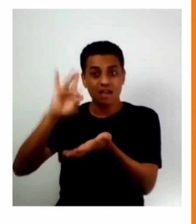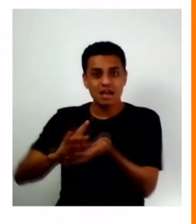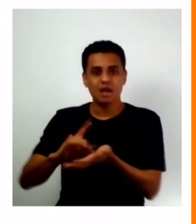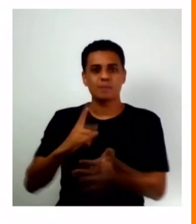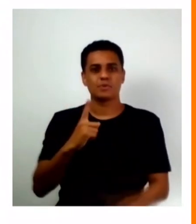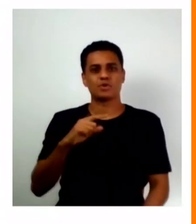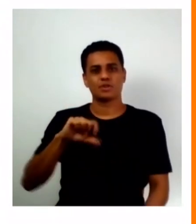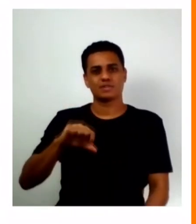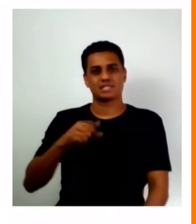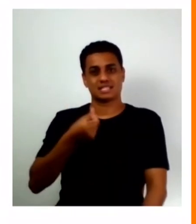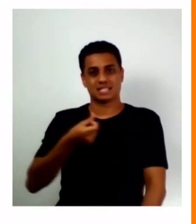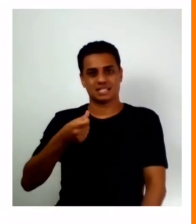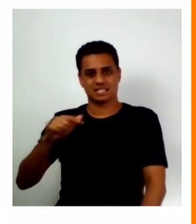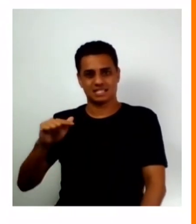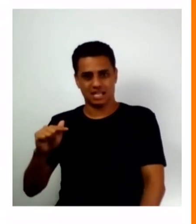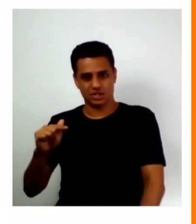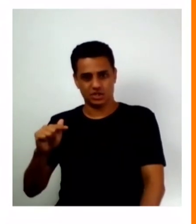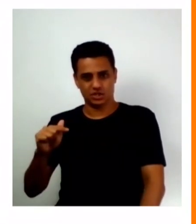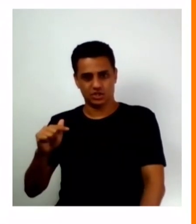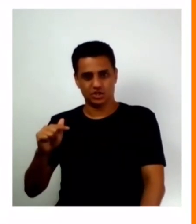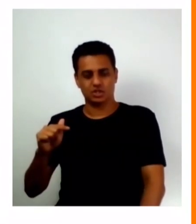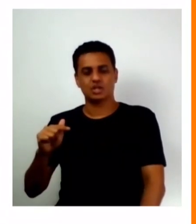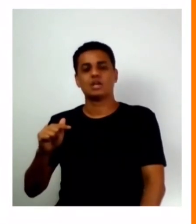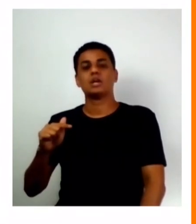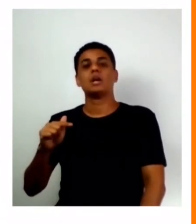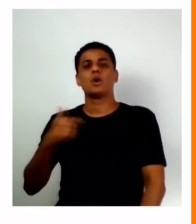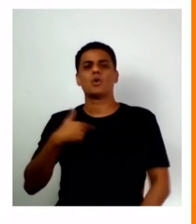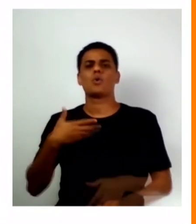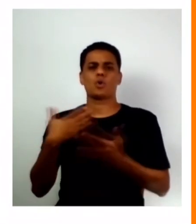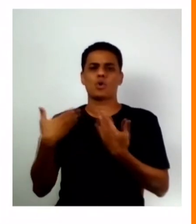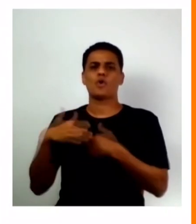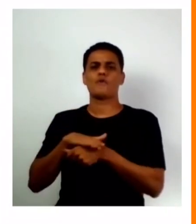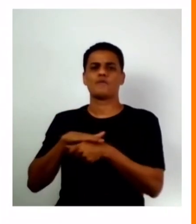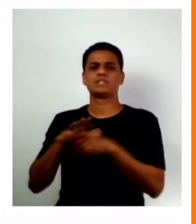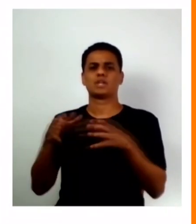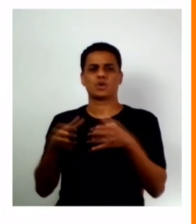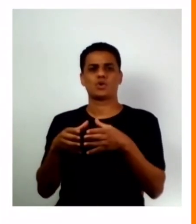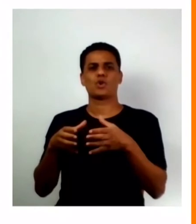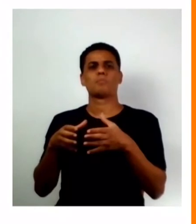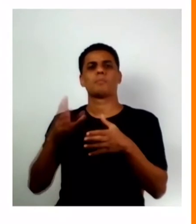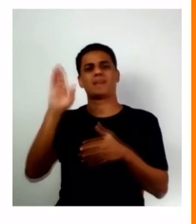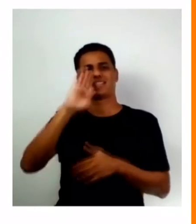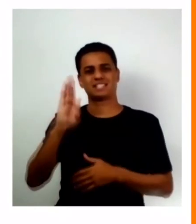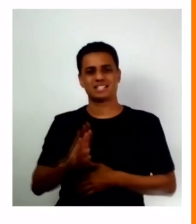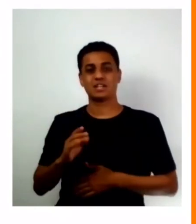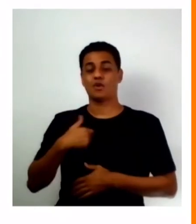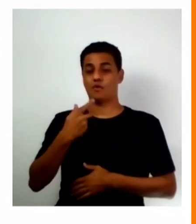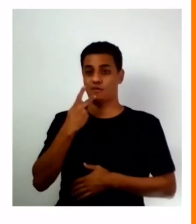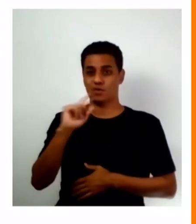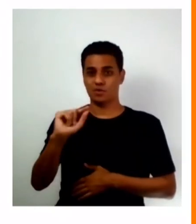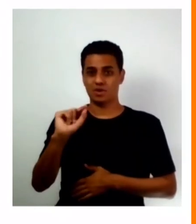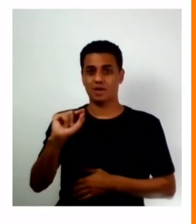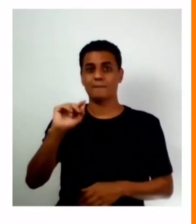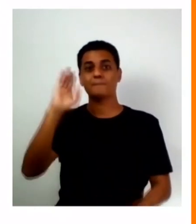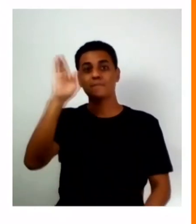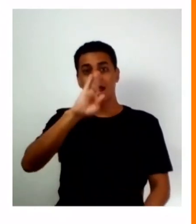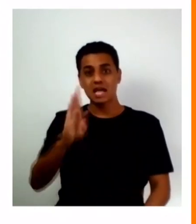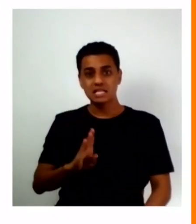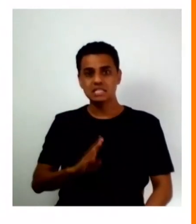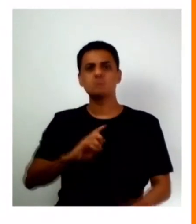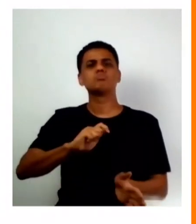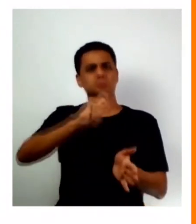com uns alunos brasileiros, lhes disse que o ratificou